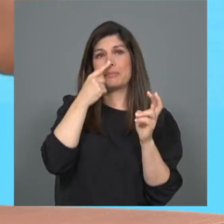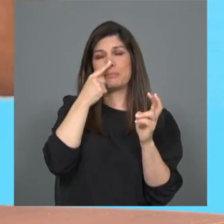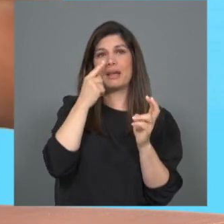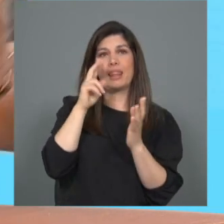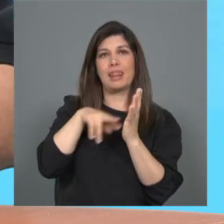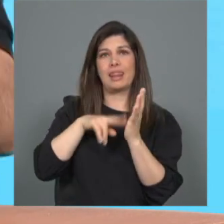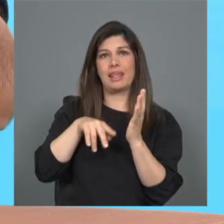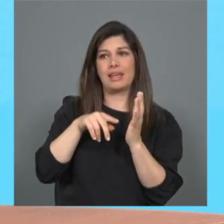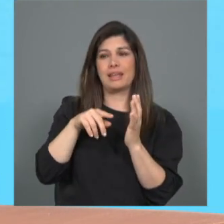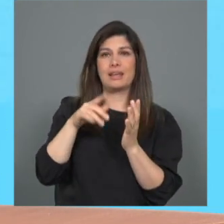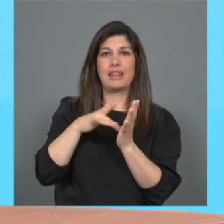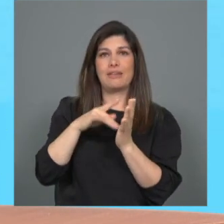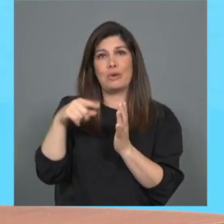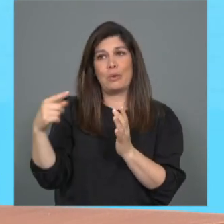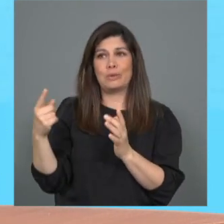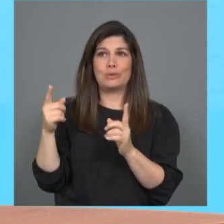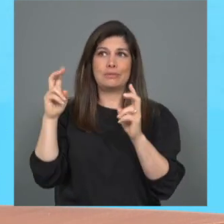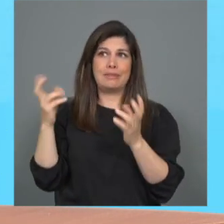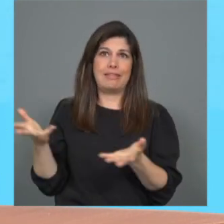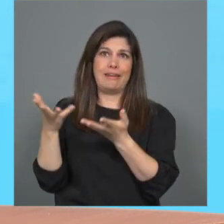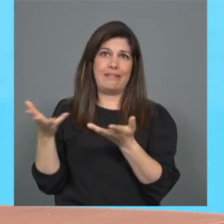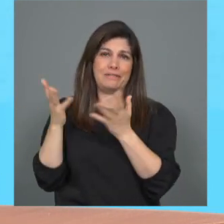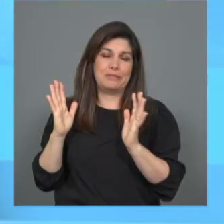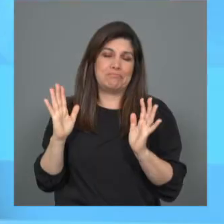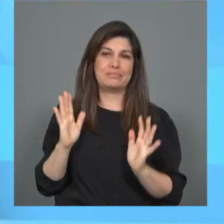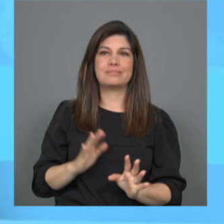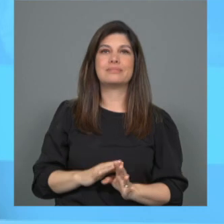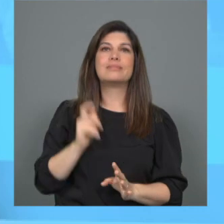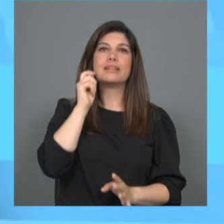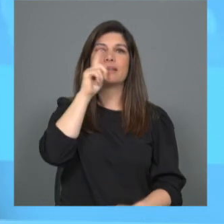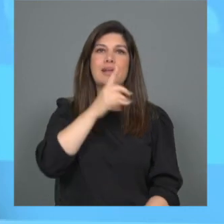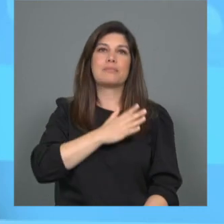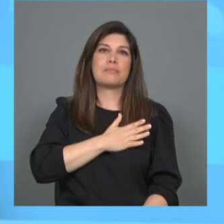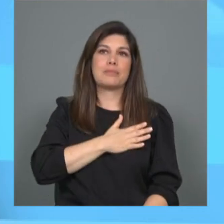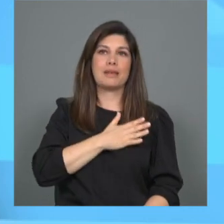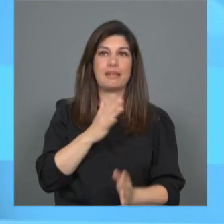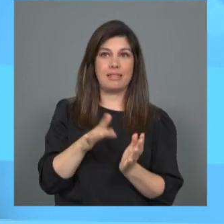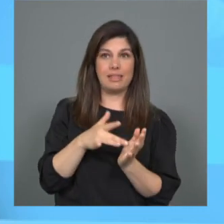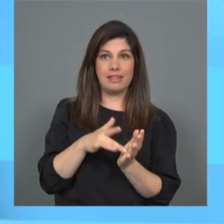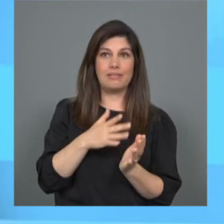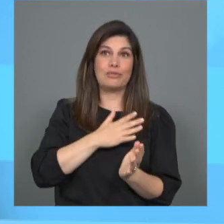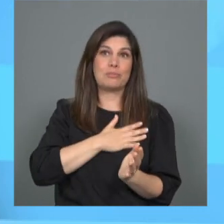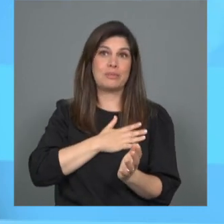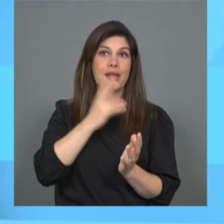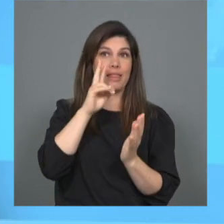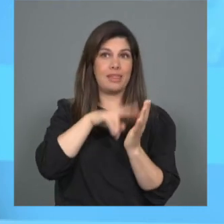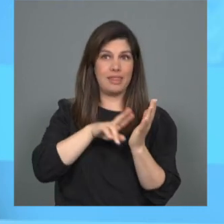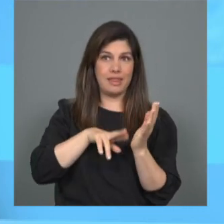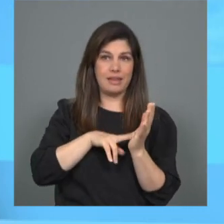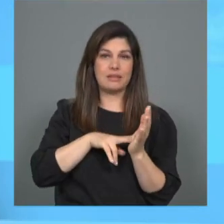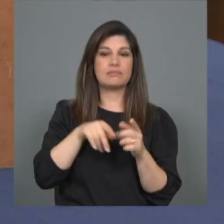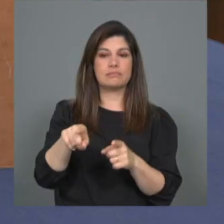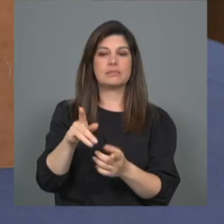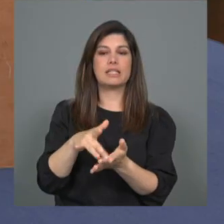bom policial. Acredito que quem gosta de livros e da leitura, esta obra... Isto é uma